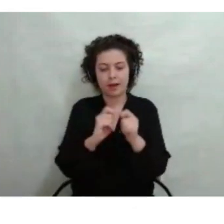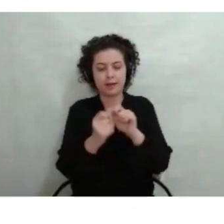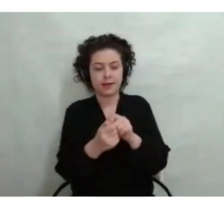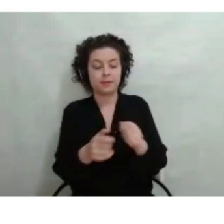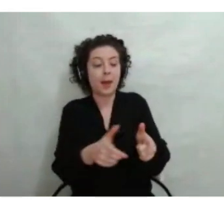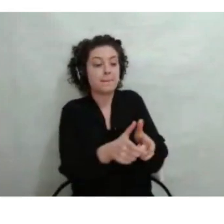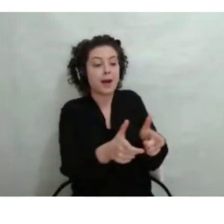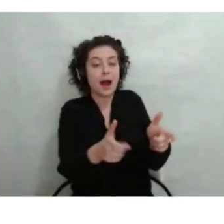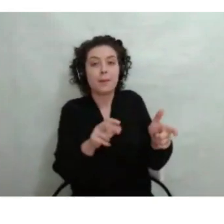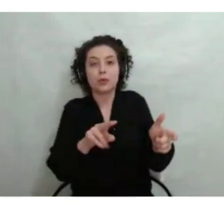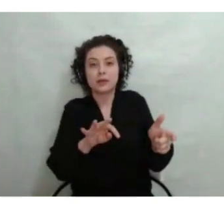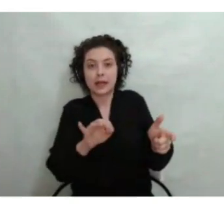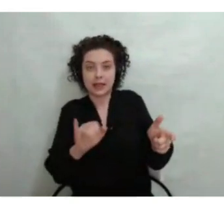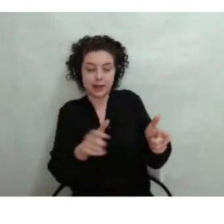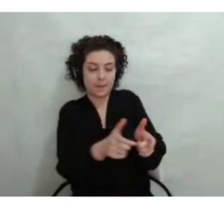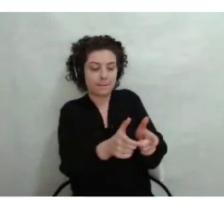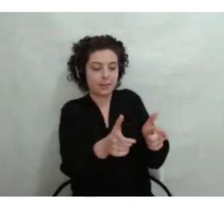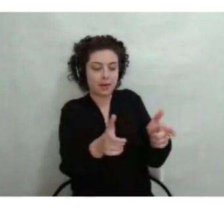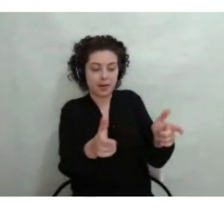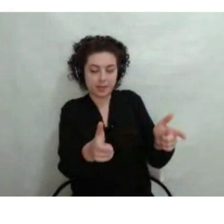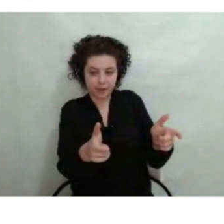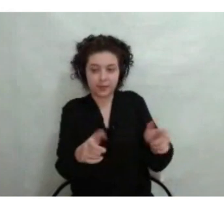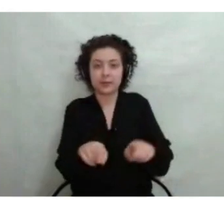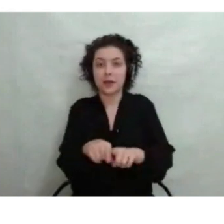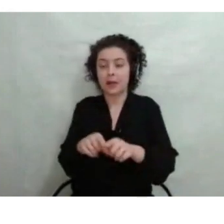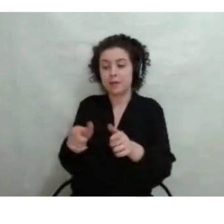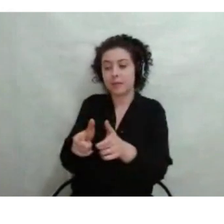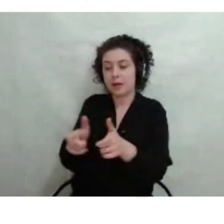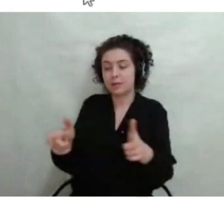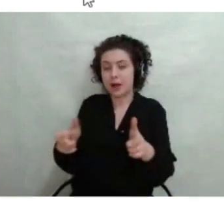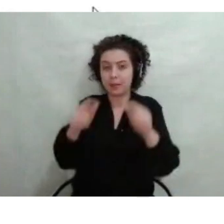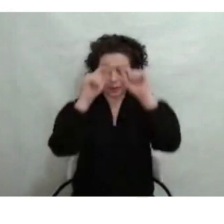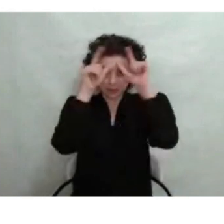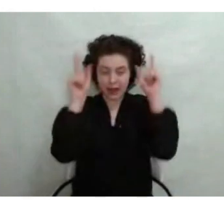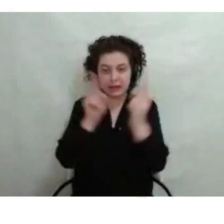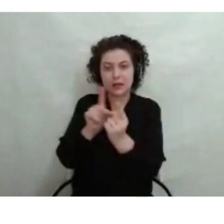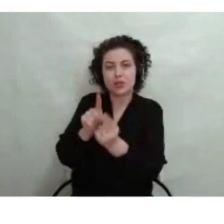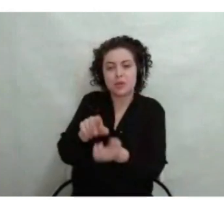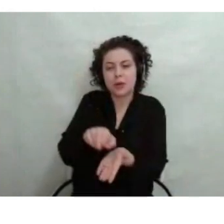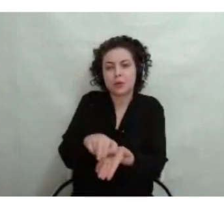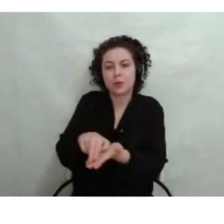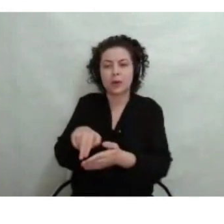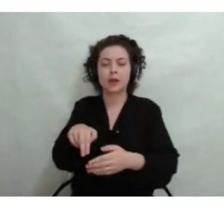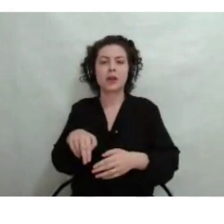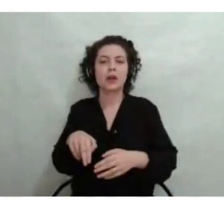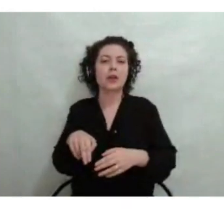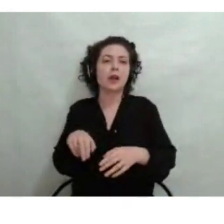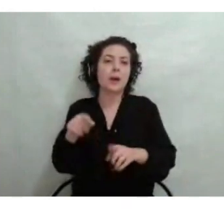UTIs e expansão das enfermarias também em maio,